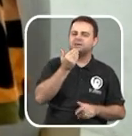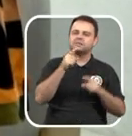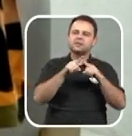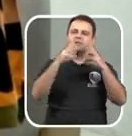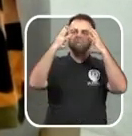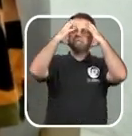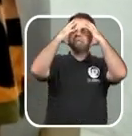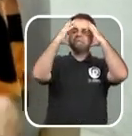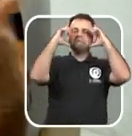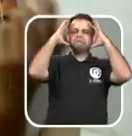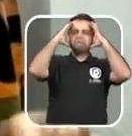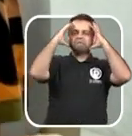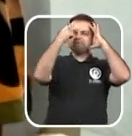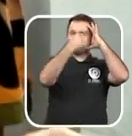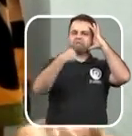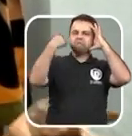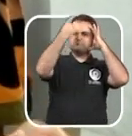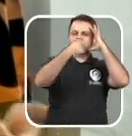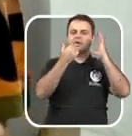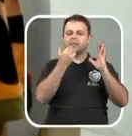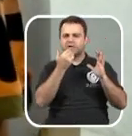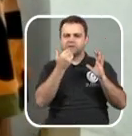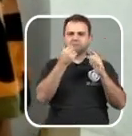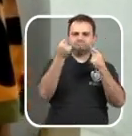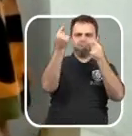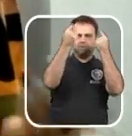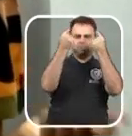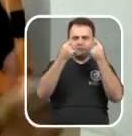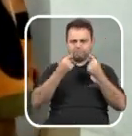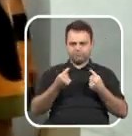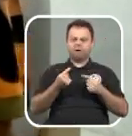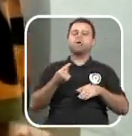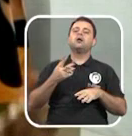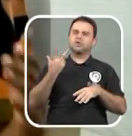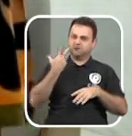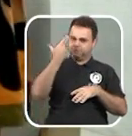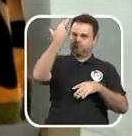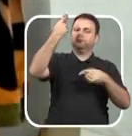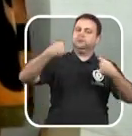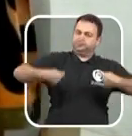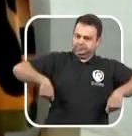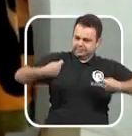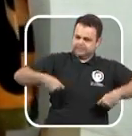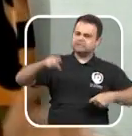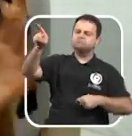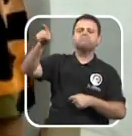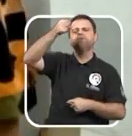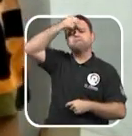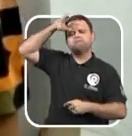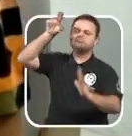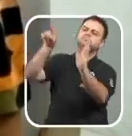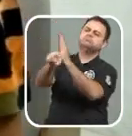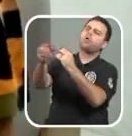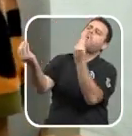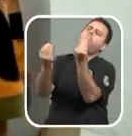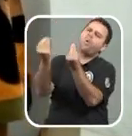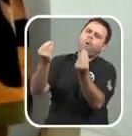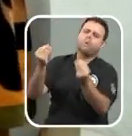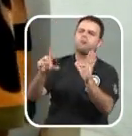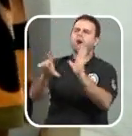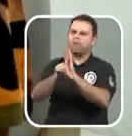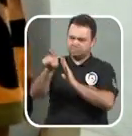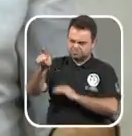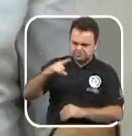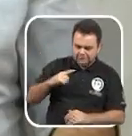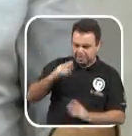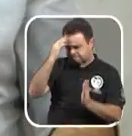anomalias crâniofaciais. Recentemente, o senhor, inclusive, questionou o executivo sobre o cumprimento dessa lei. Como é que está essa medida aqui no